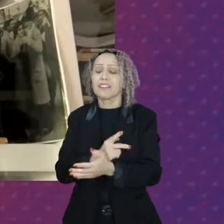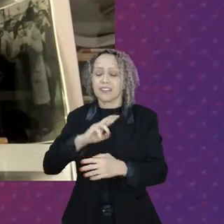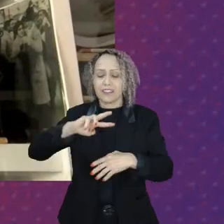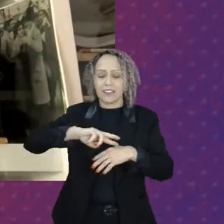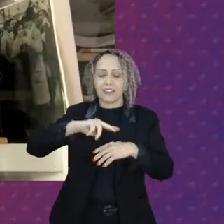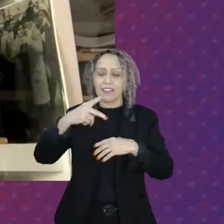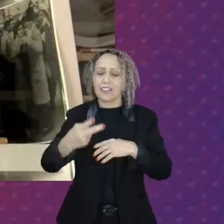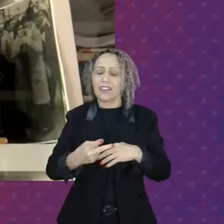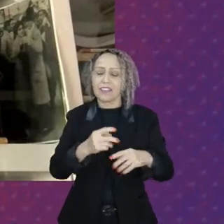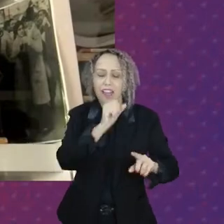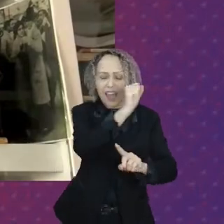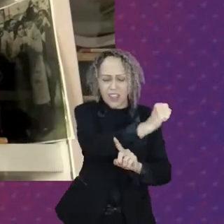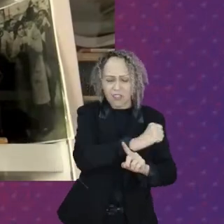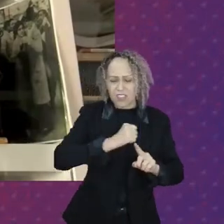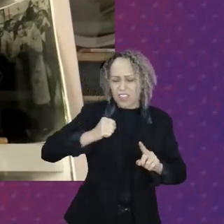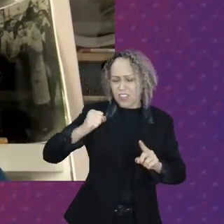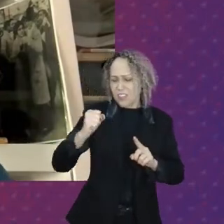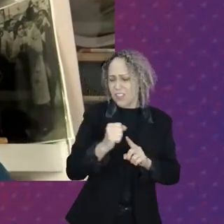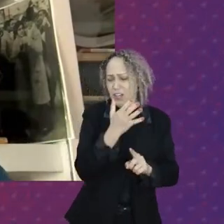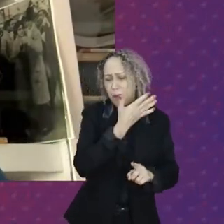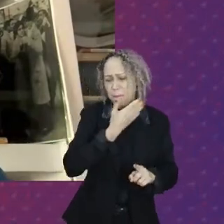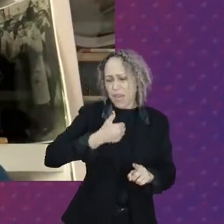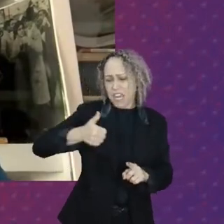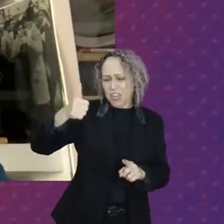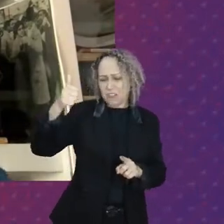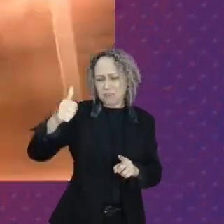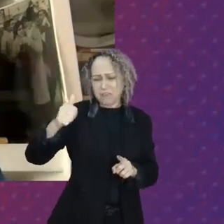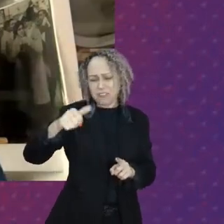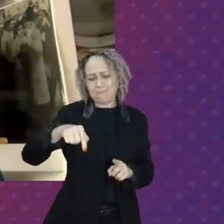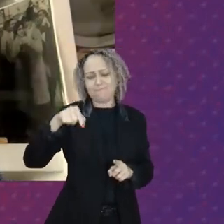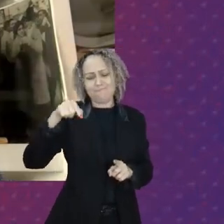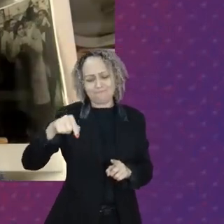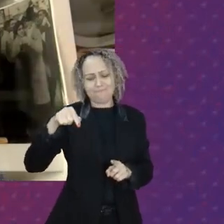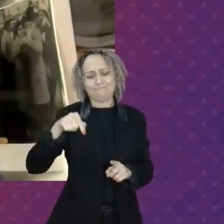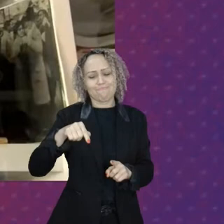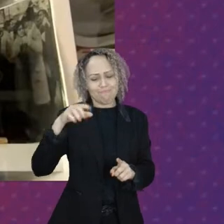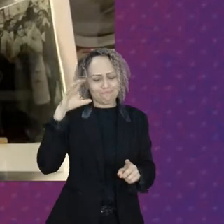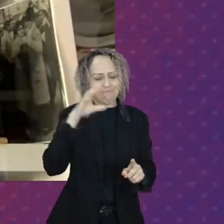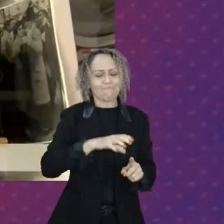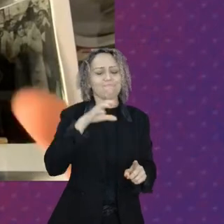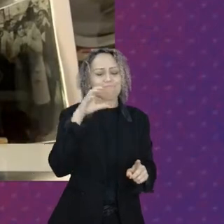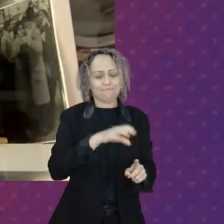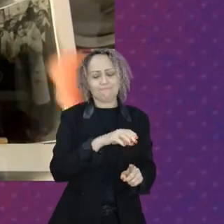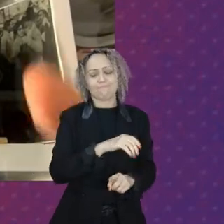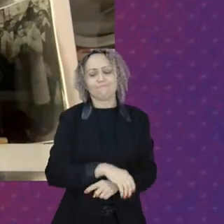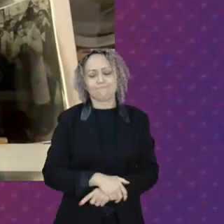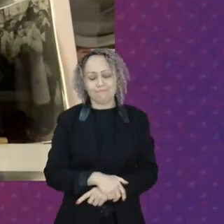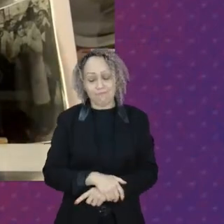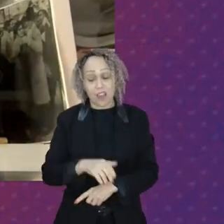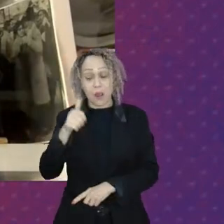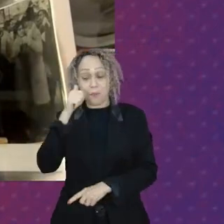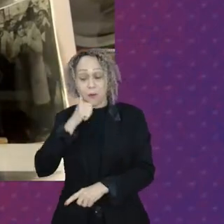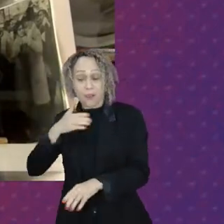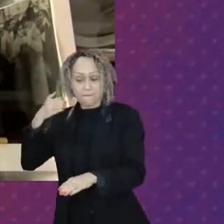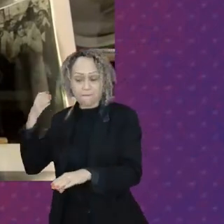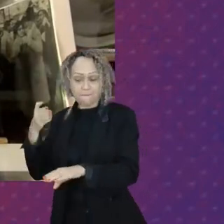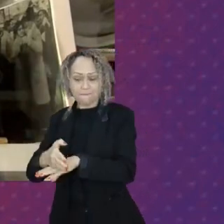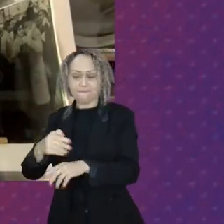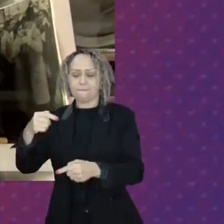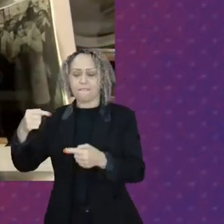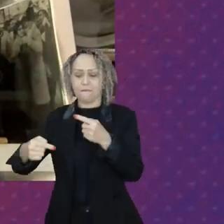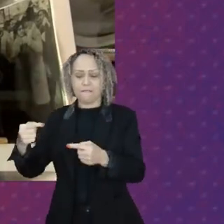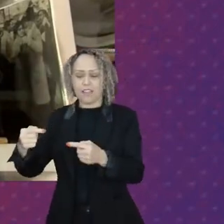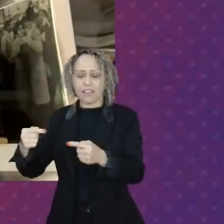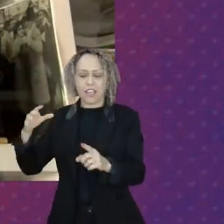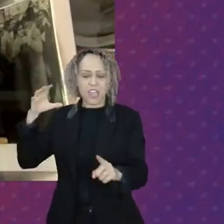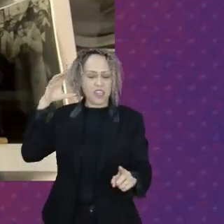E é preciso que nós tenhamos como fio condutor dessa ação a solidariedade entre nós mulheres, para que as